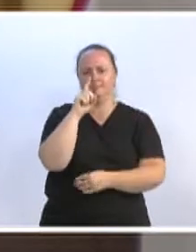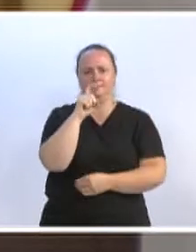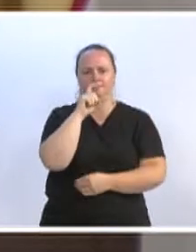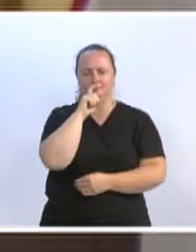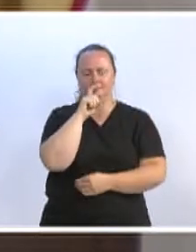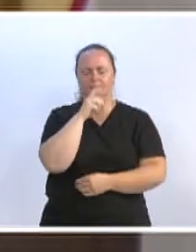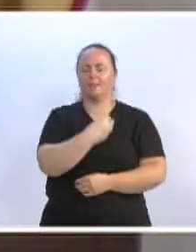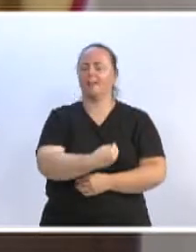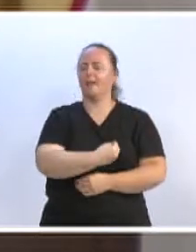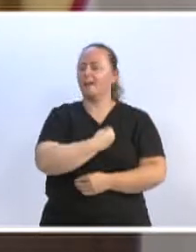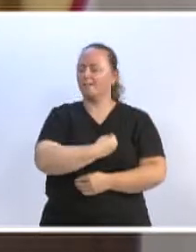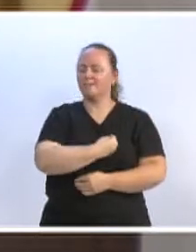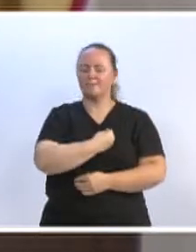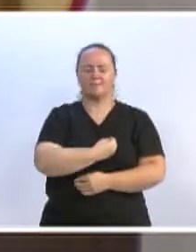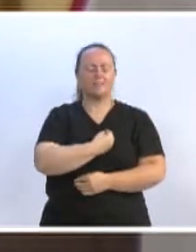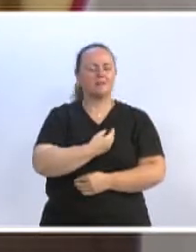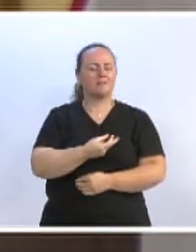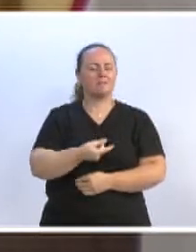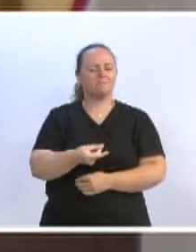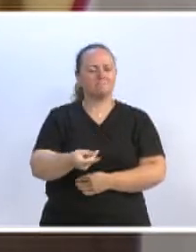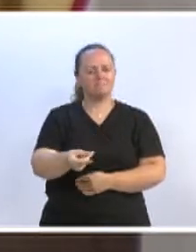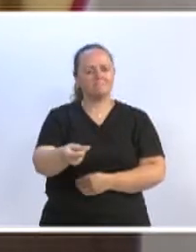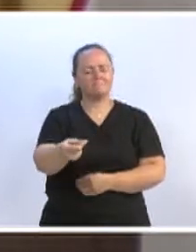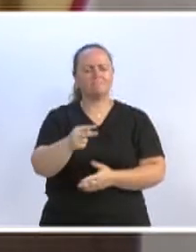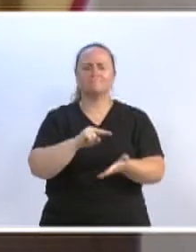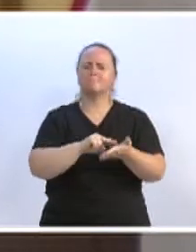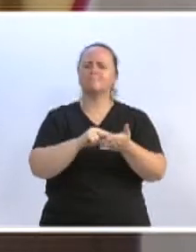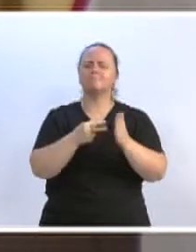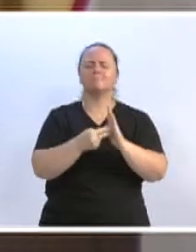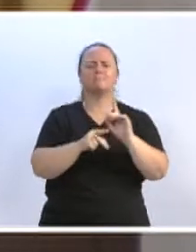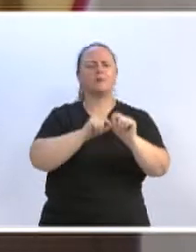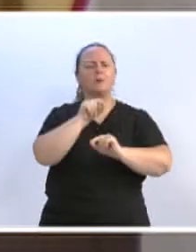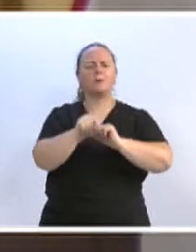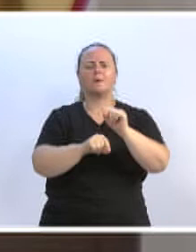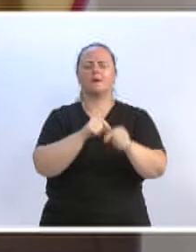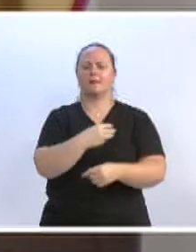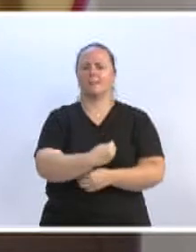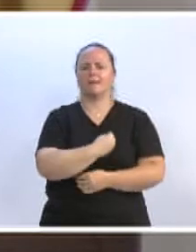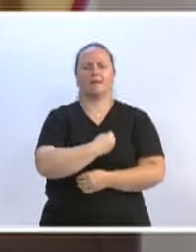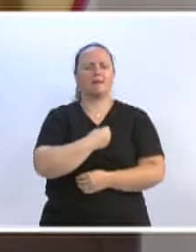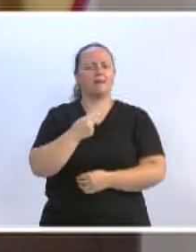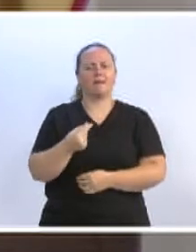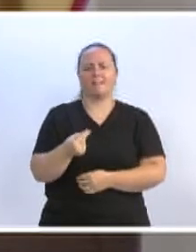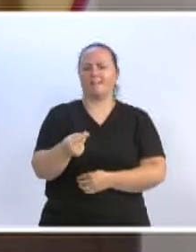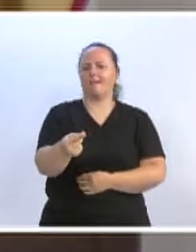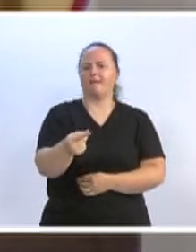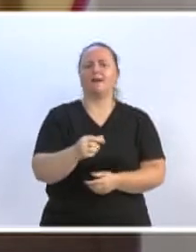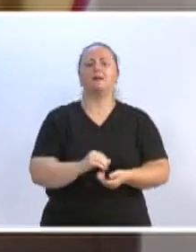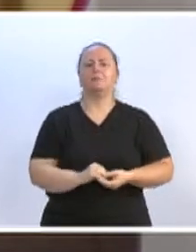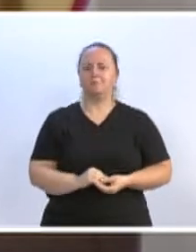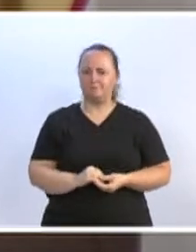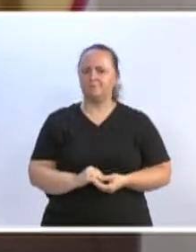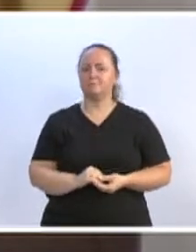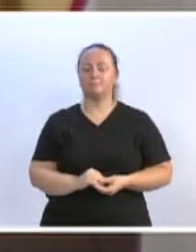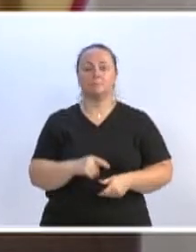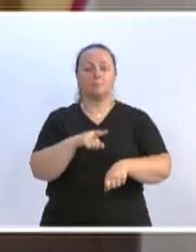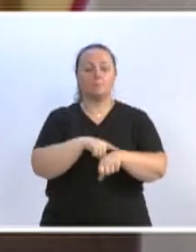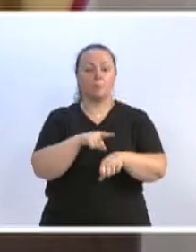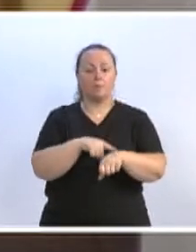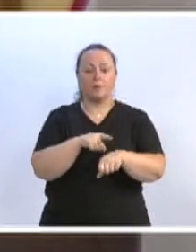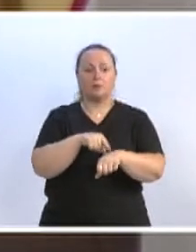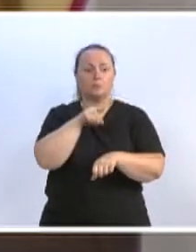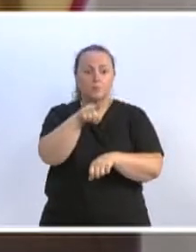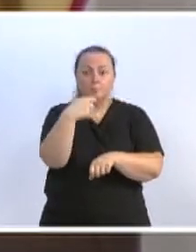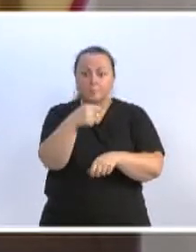terás vida longa. O que significa esta vida longa? Se tenho que justamente me dedicar no momento em que eles mais